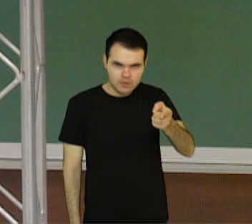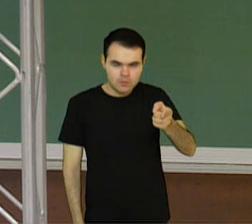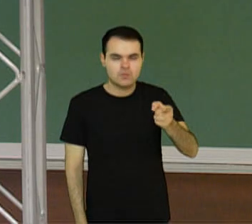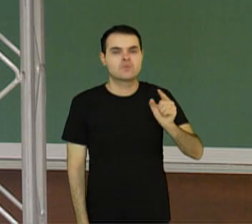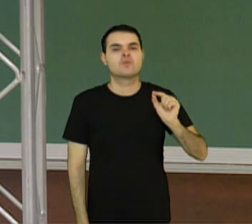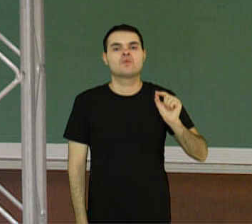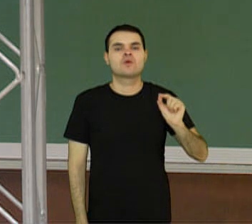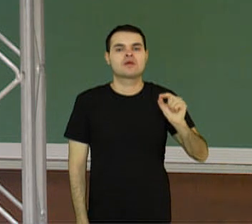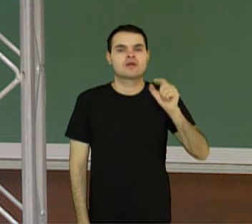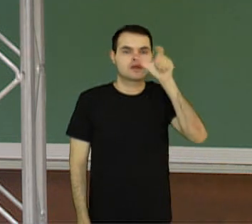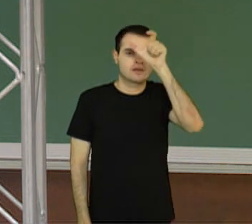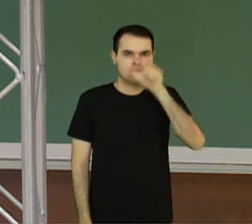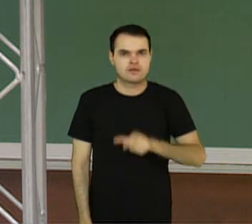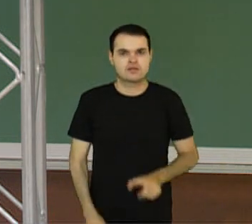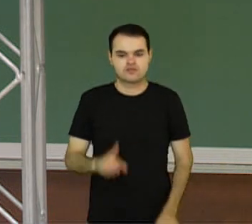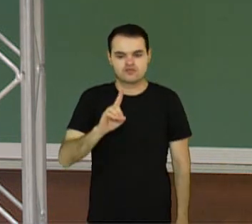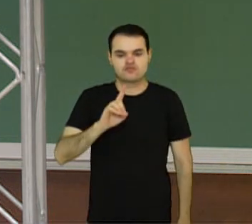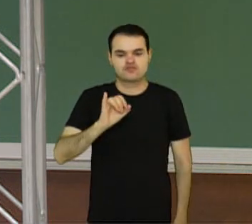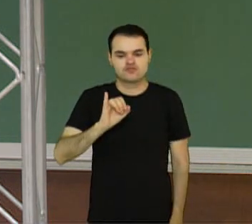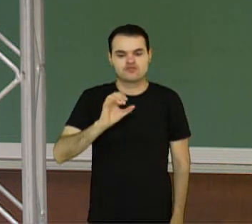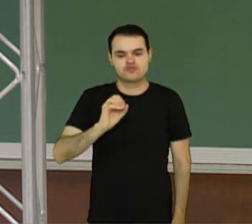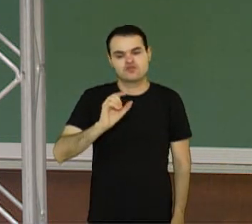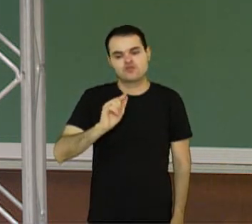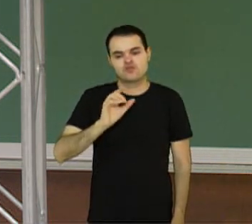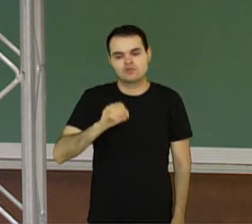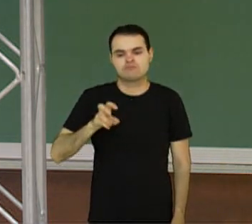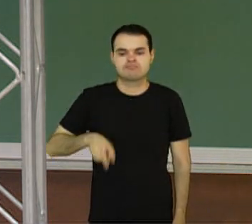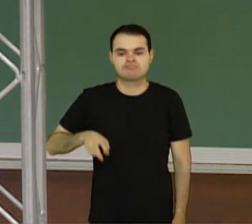que essa pessoa, que o Diogo, anda